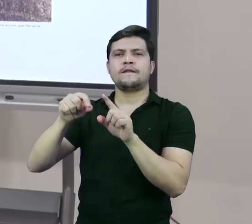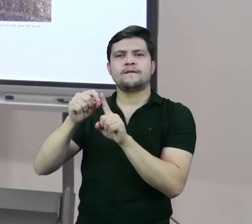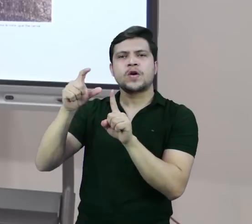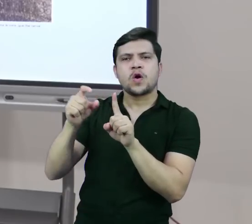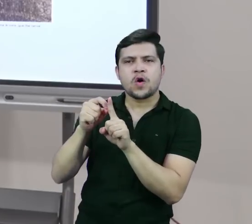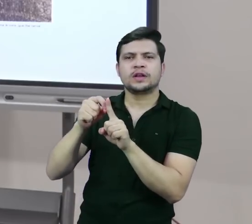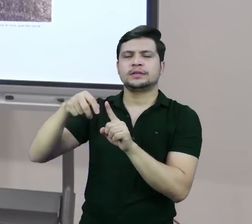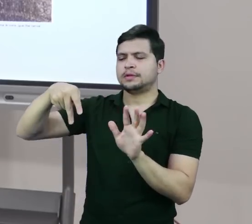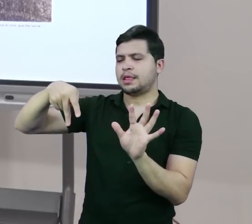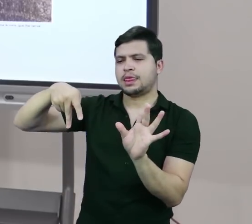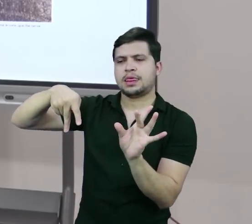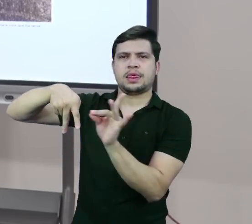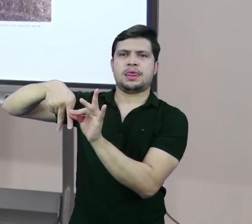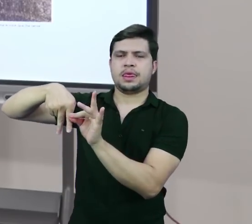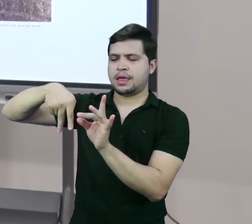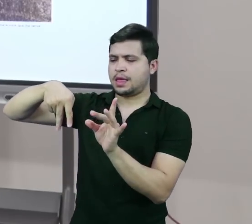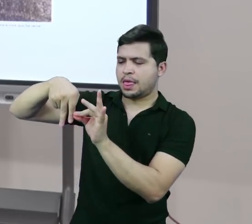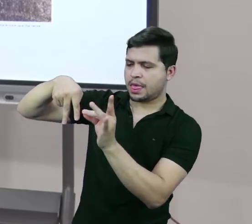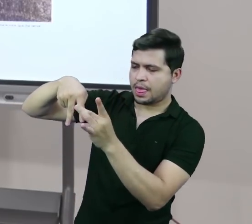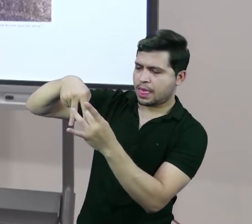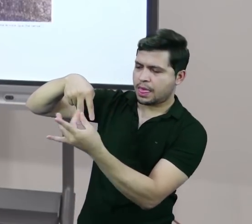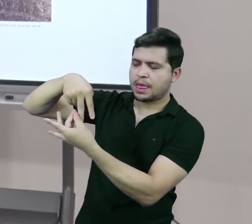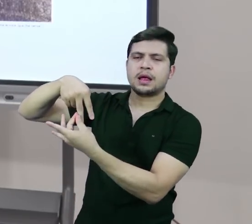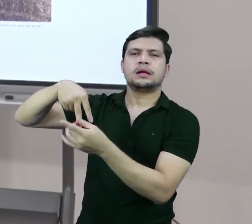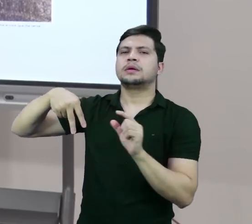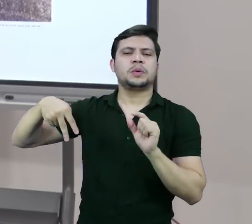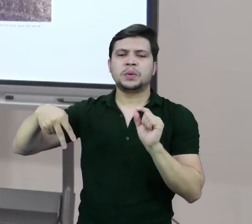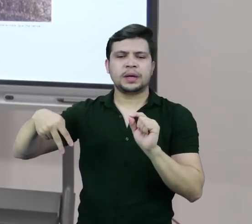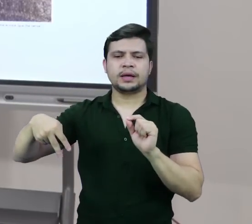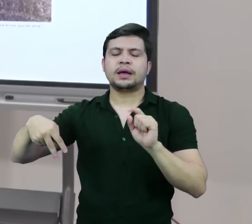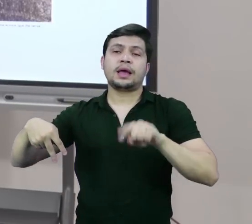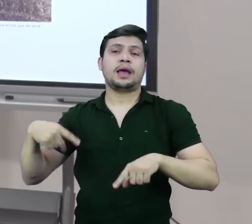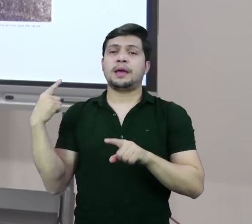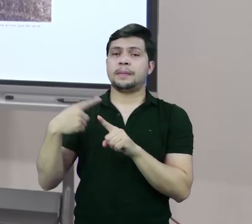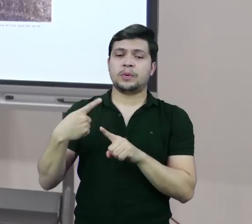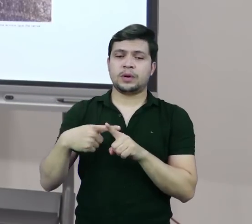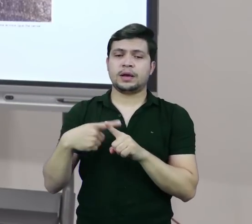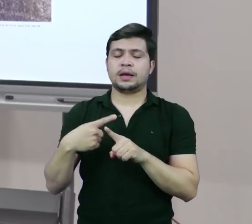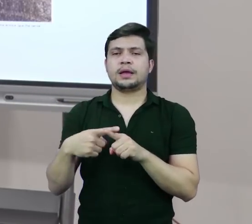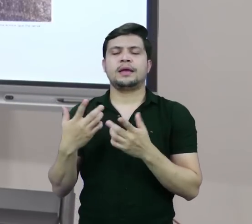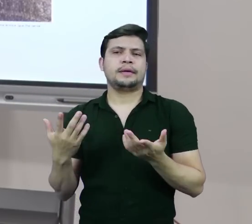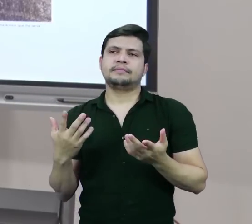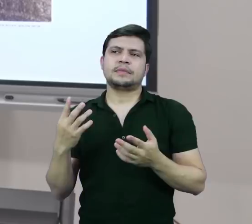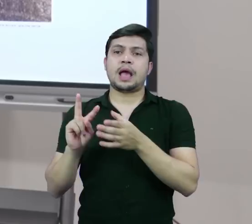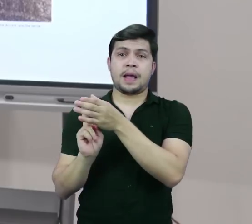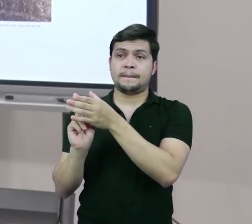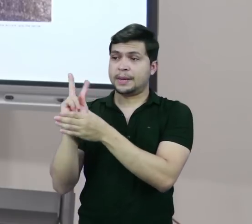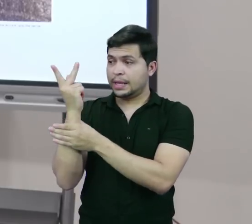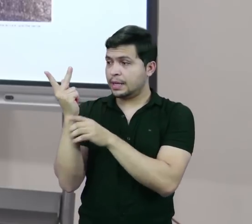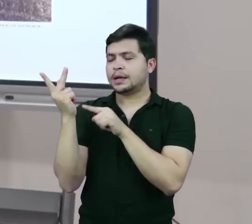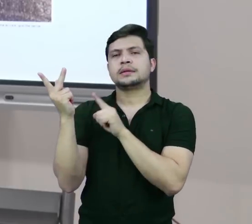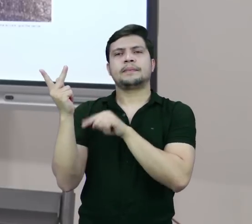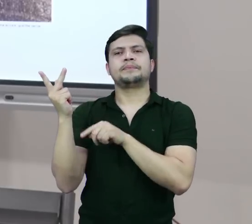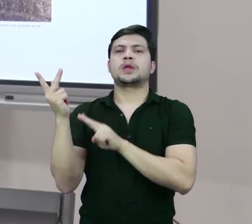Você transporta aquela estrutura para outros lugares, né? Então, você está aqui no mato, aí percebe na calça em